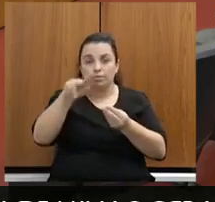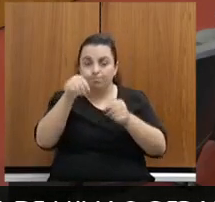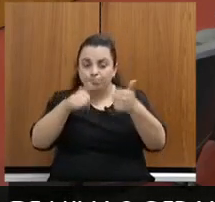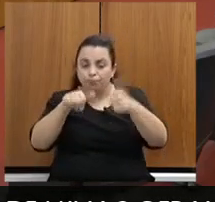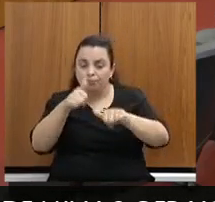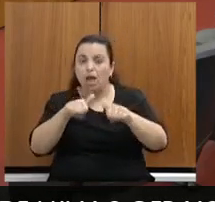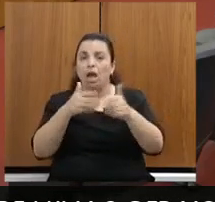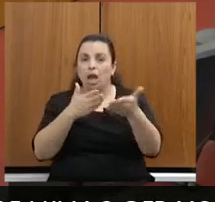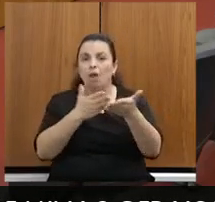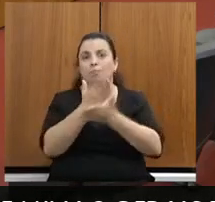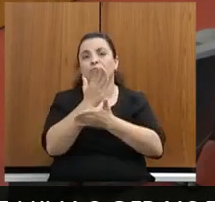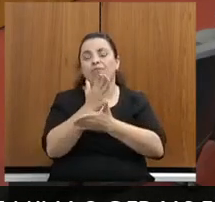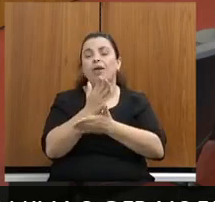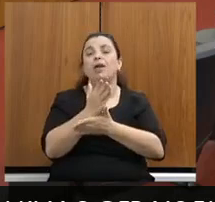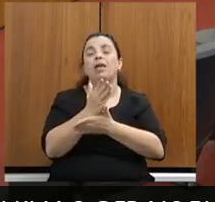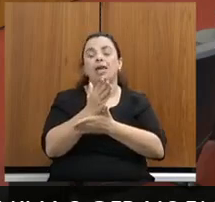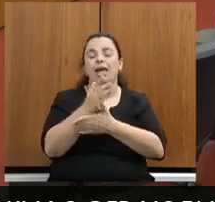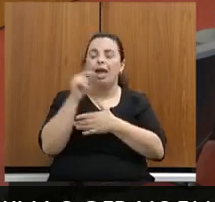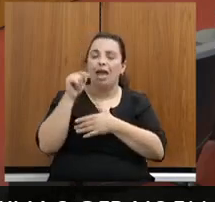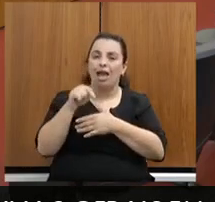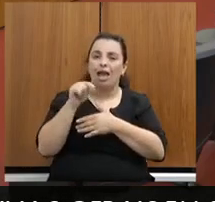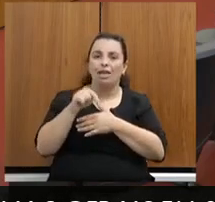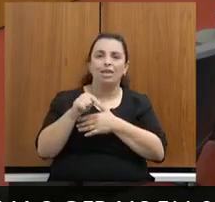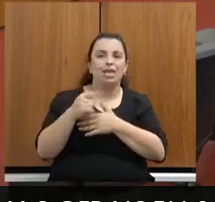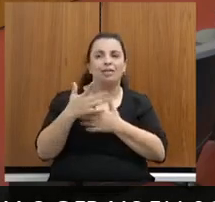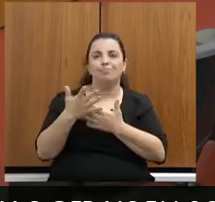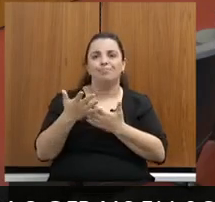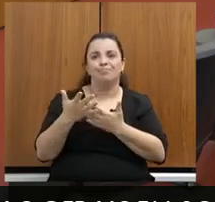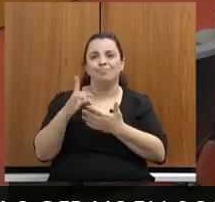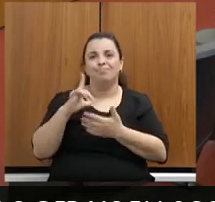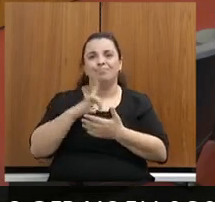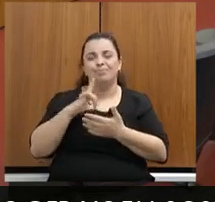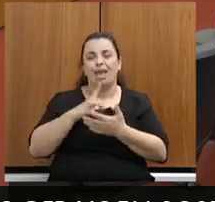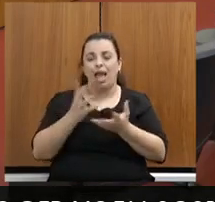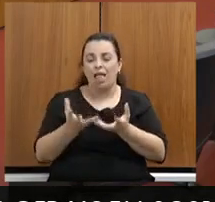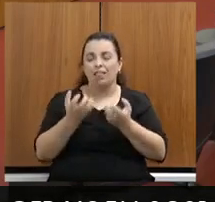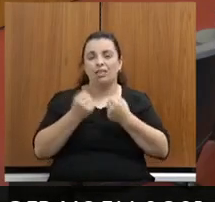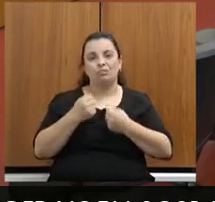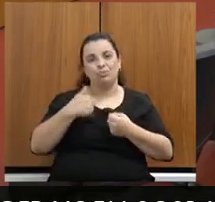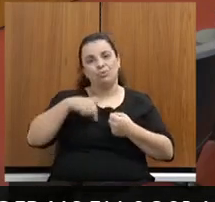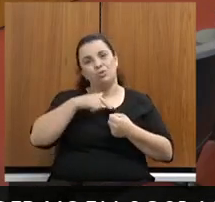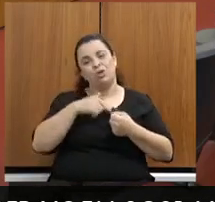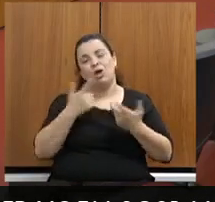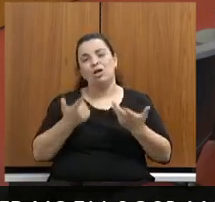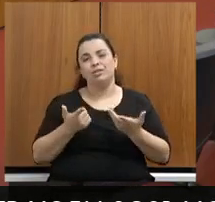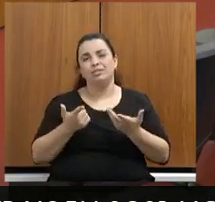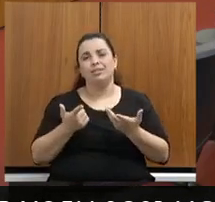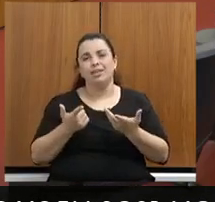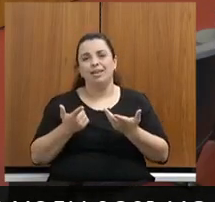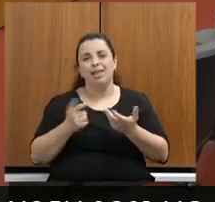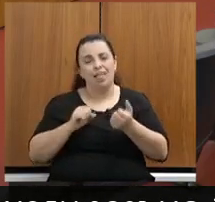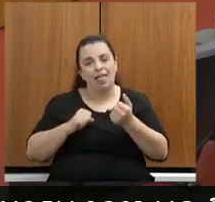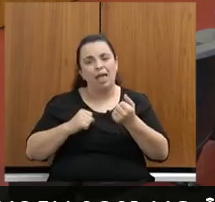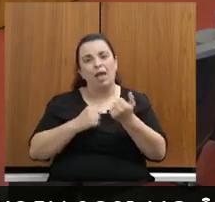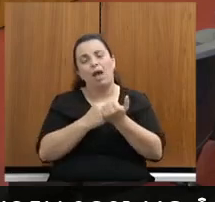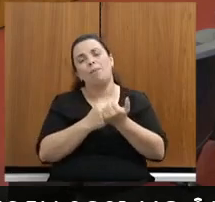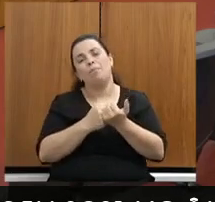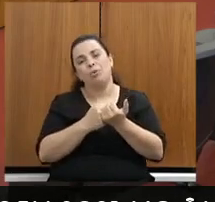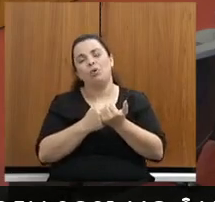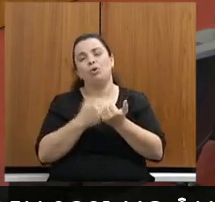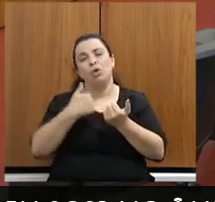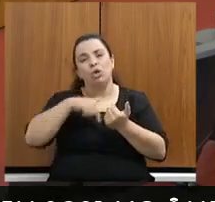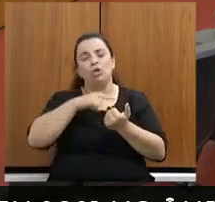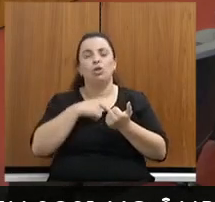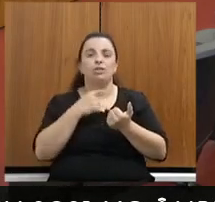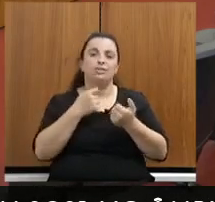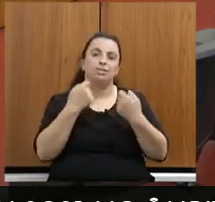de forma muito consciente nos atendeu em muito do que nós pô e apresentamos e agradeceram para o presidente desta casa que